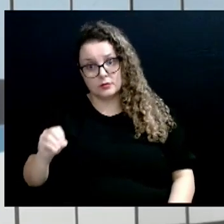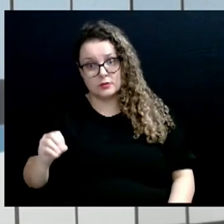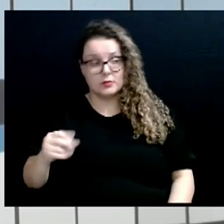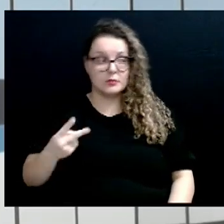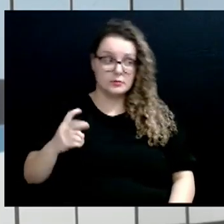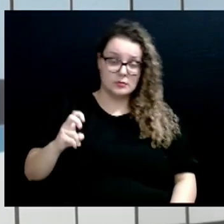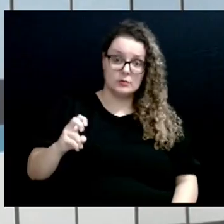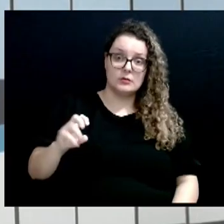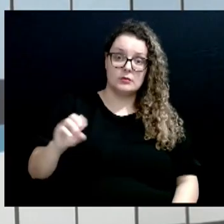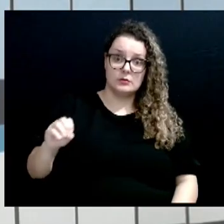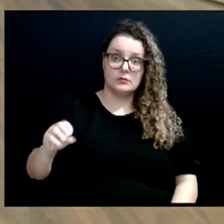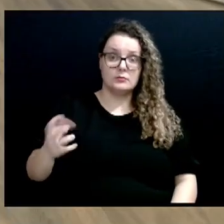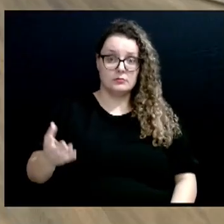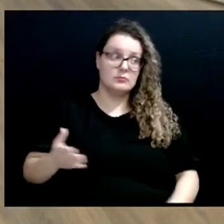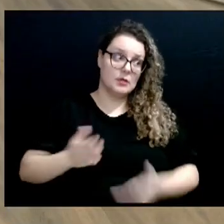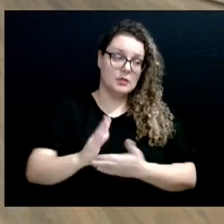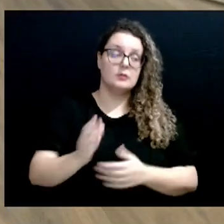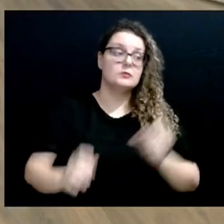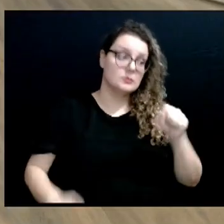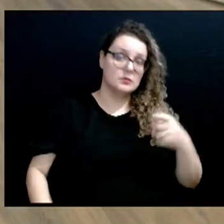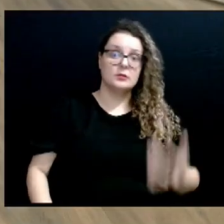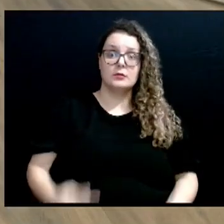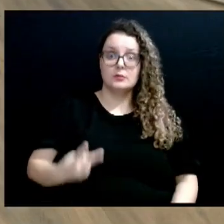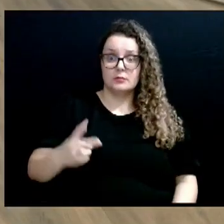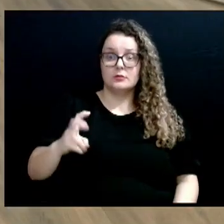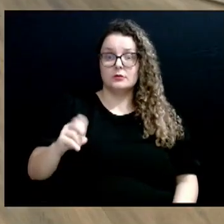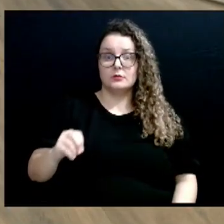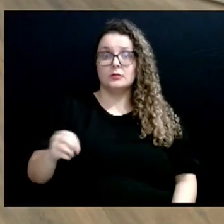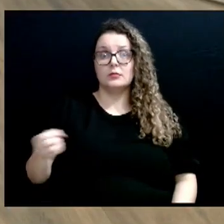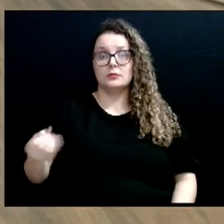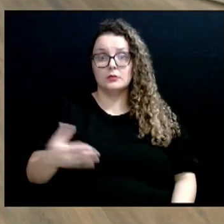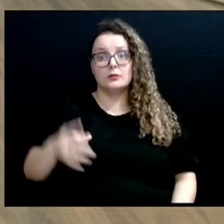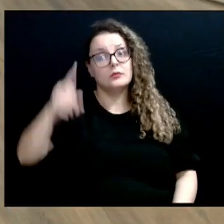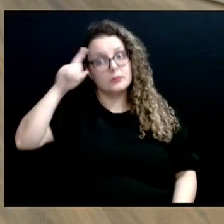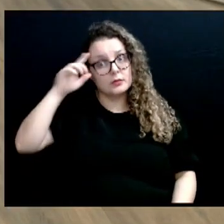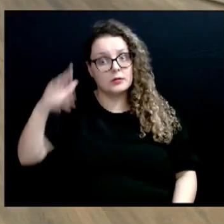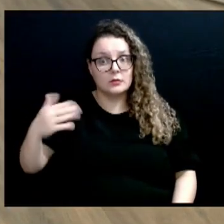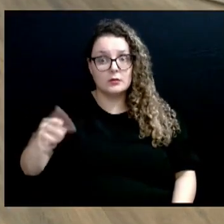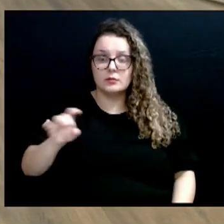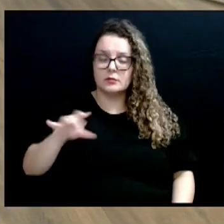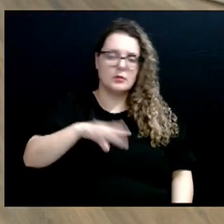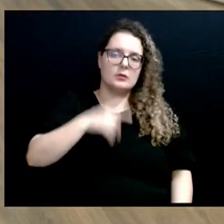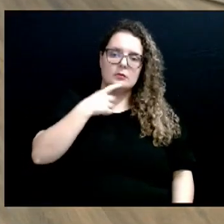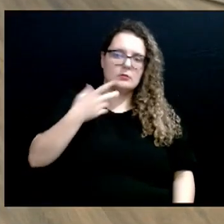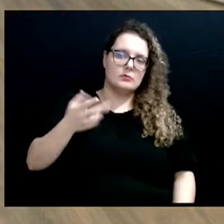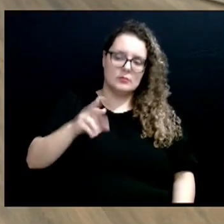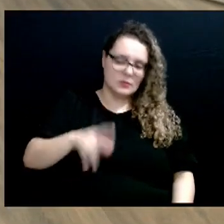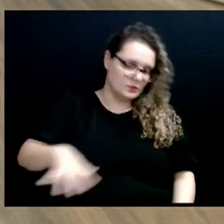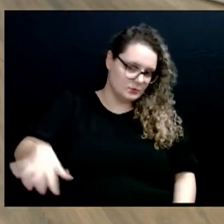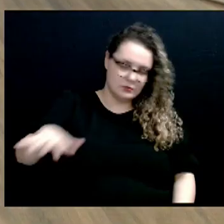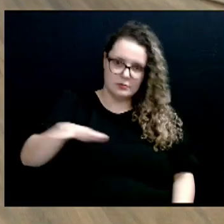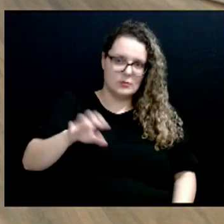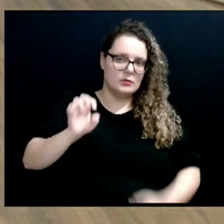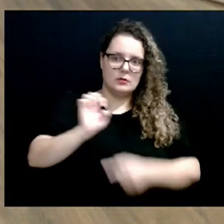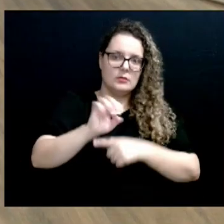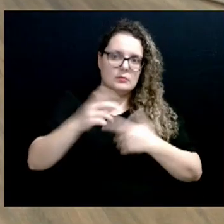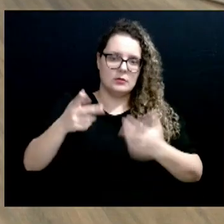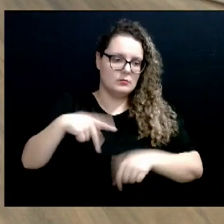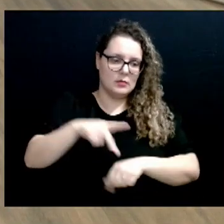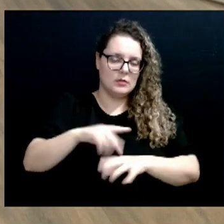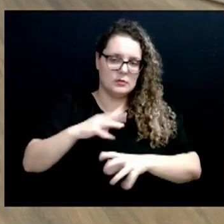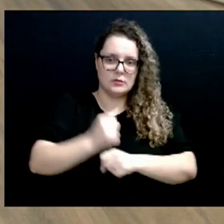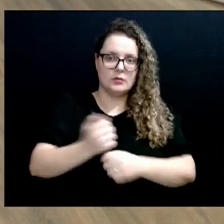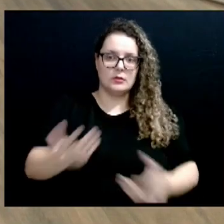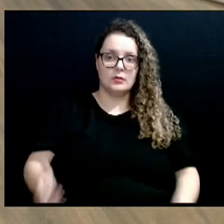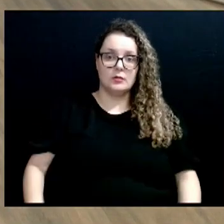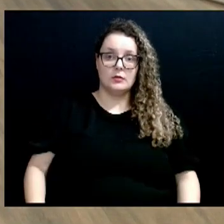ter 250 motoristas novos todos os dias, só em Campinas, sem contar a região toda, né? O estado, enfim, o país inteiro, que vão estar entrando